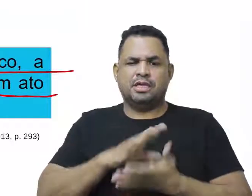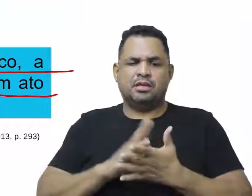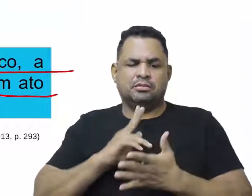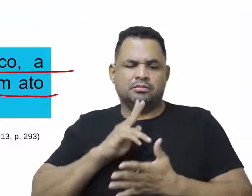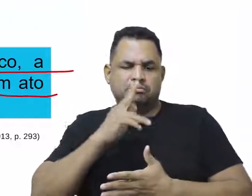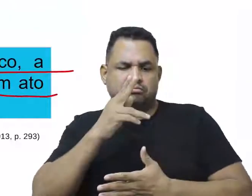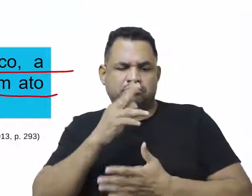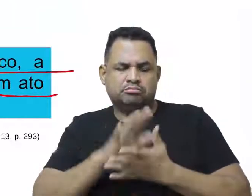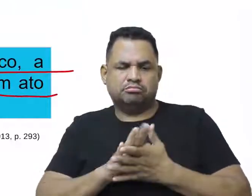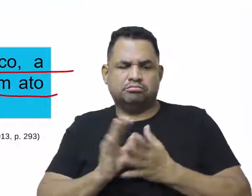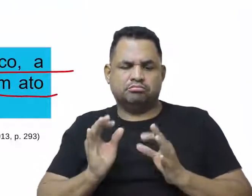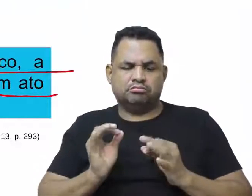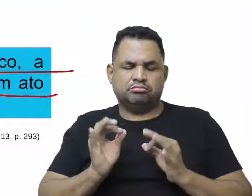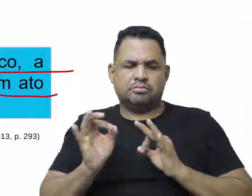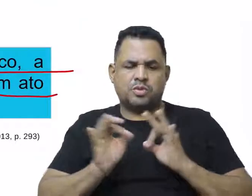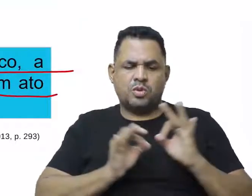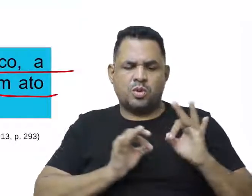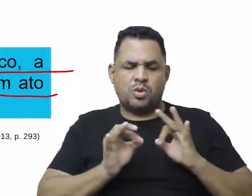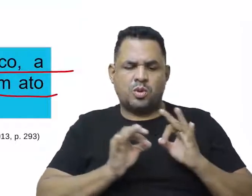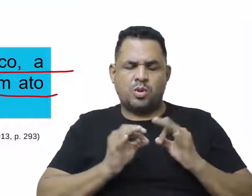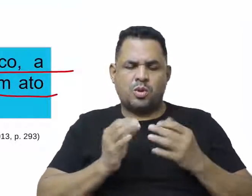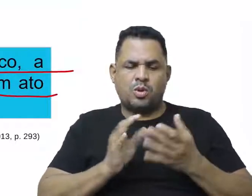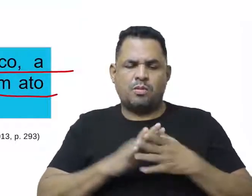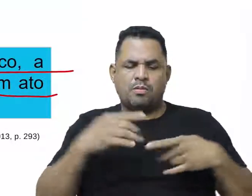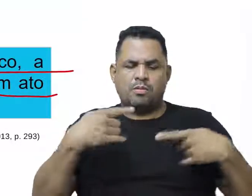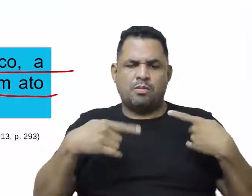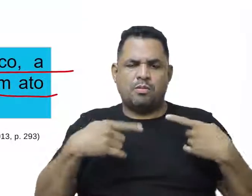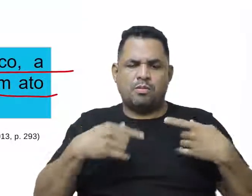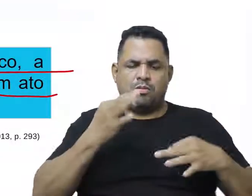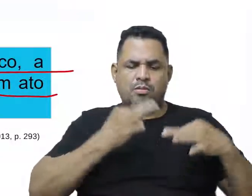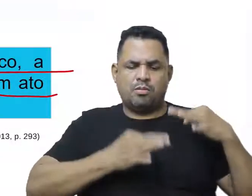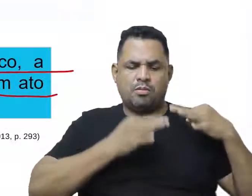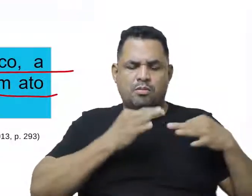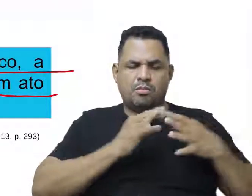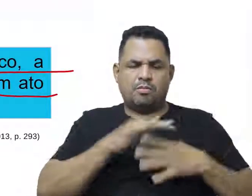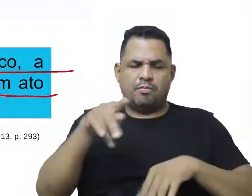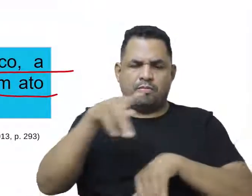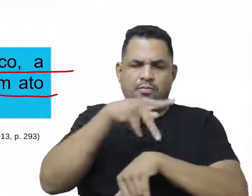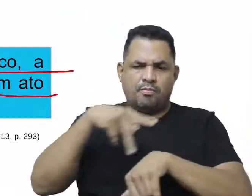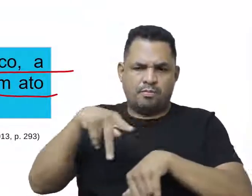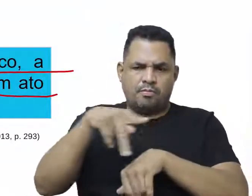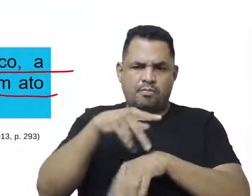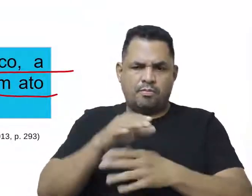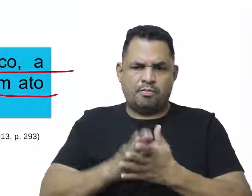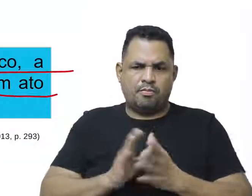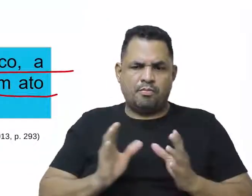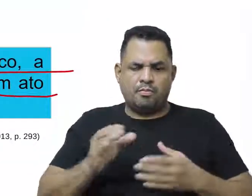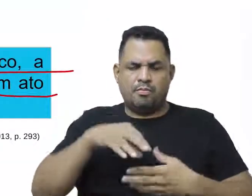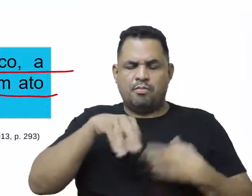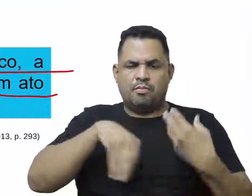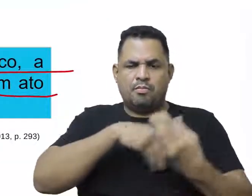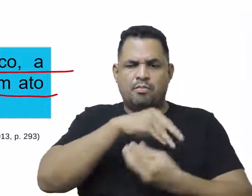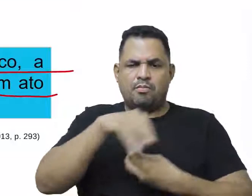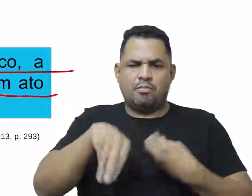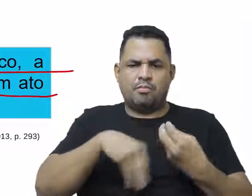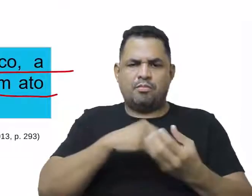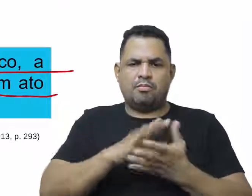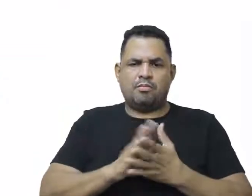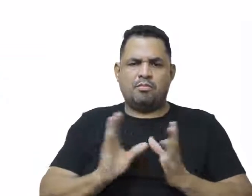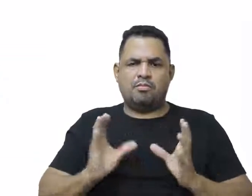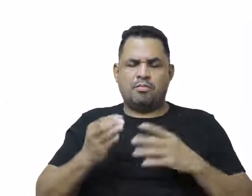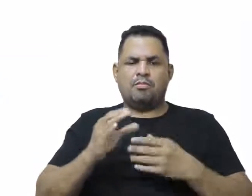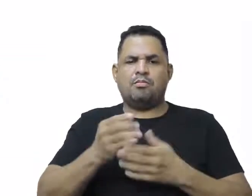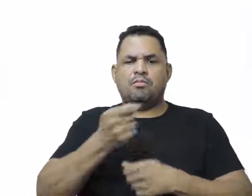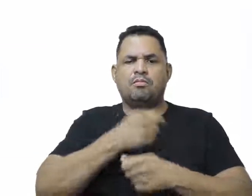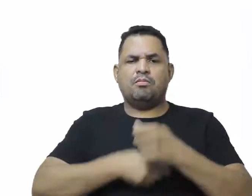forte de uma conjuntura política e jurídica né os países que estão envolvidos nessa nesses